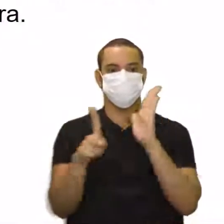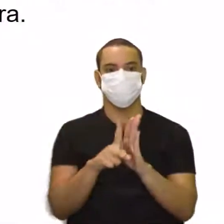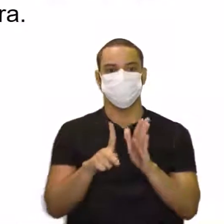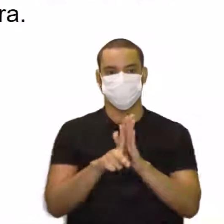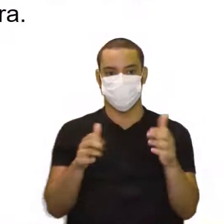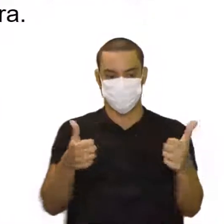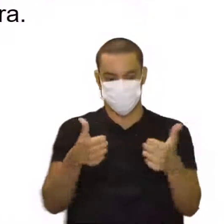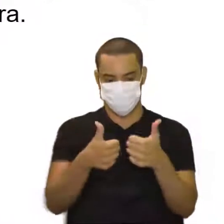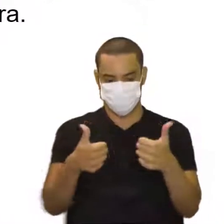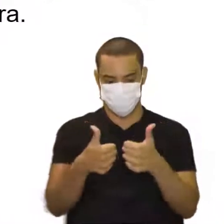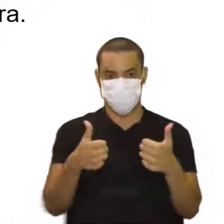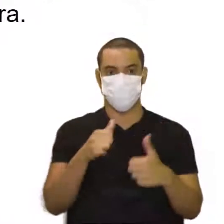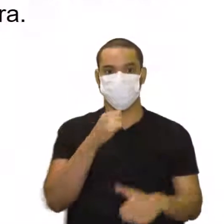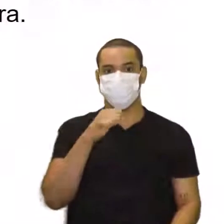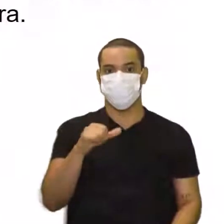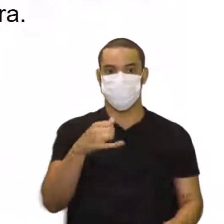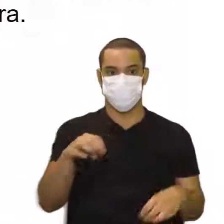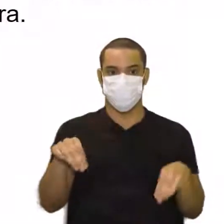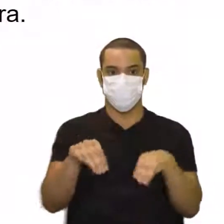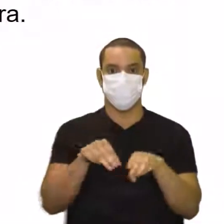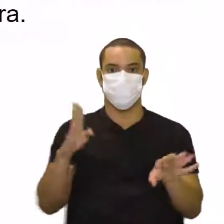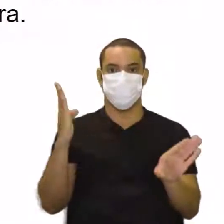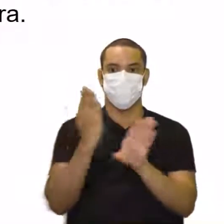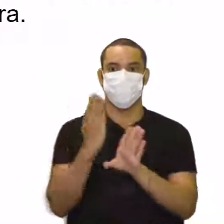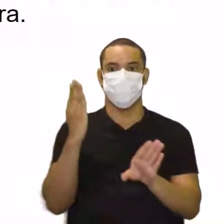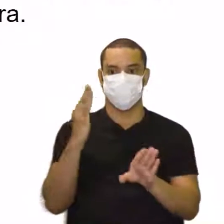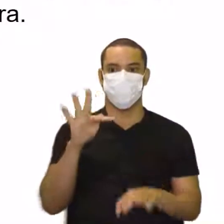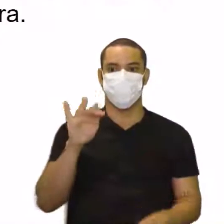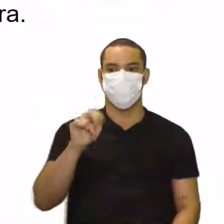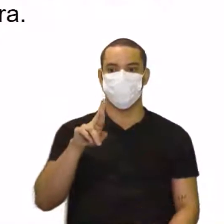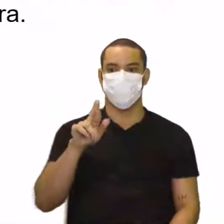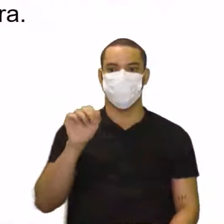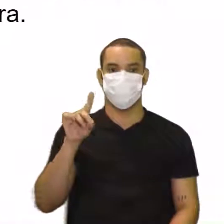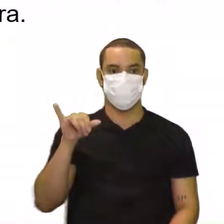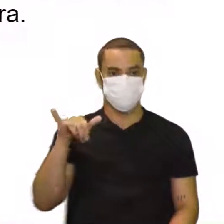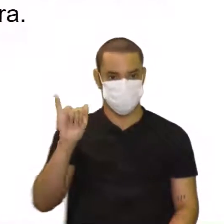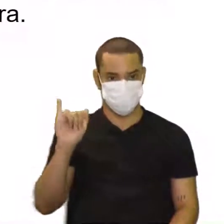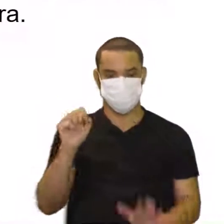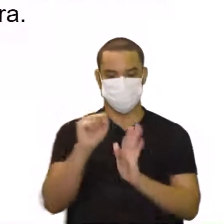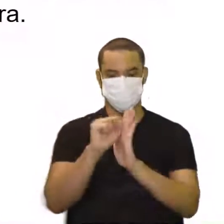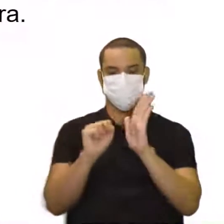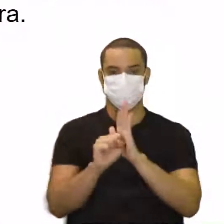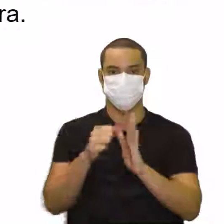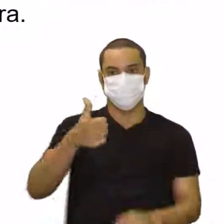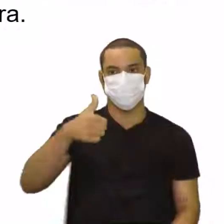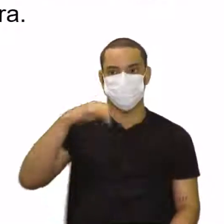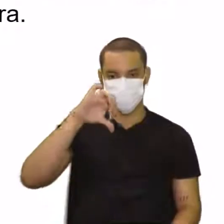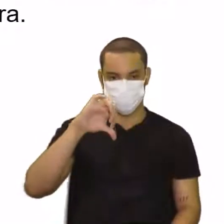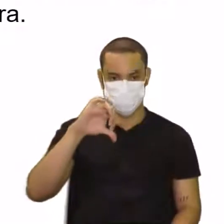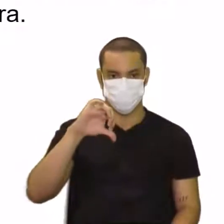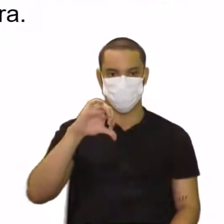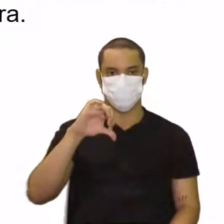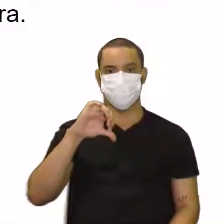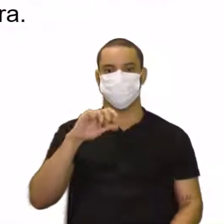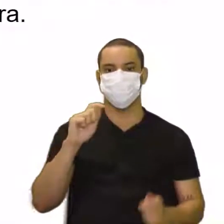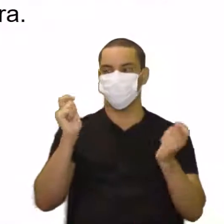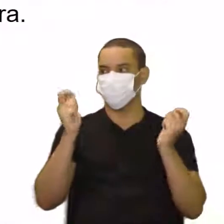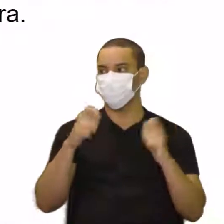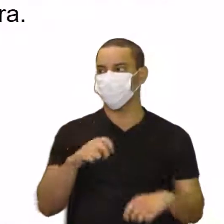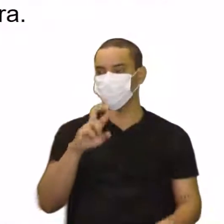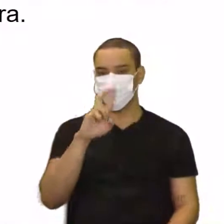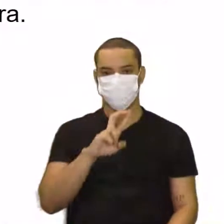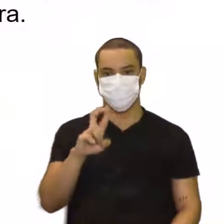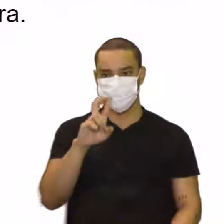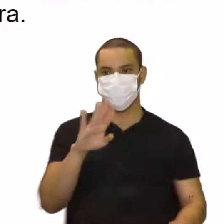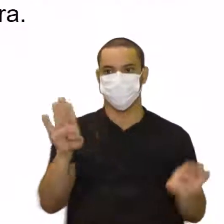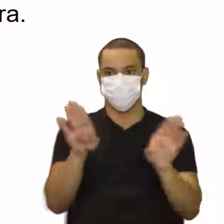indução eletromagnética, descoberto por Michael Faraday no século XIX. Pode-se observar